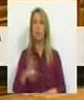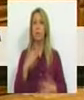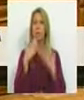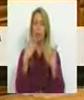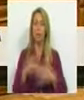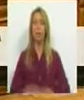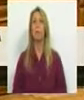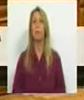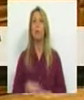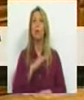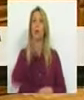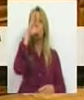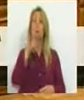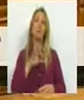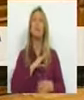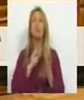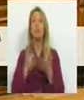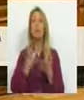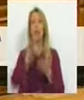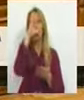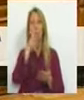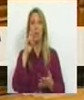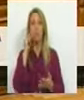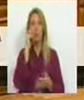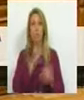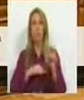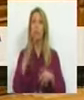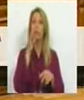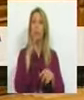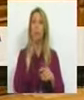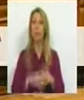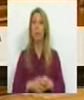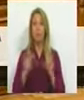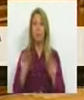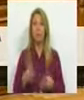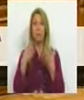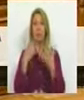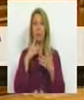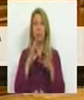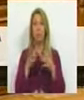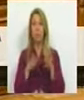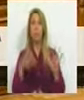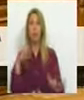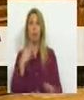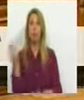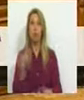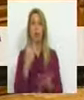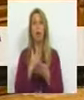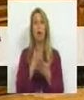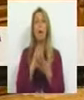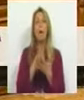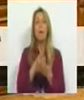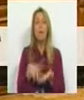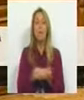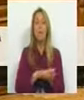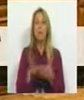Obrigado. Sr. Ministro, Sr. Secretário de Estado, Sras. e Srs. Deputados, na iniciativa do Parlamento dos Jovens na Escola Básica e Secundária